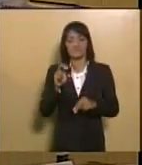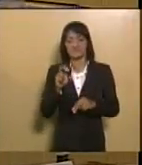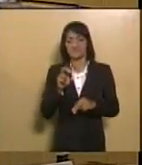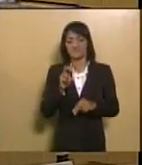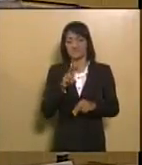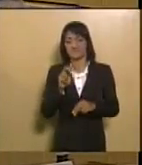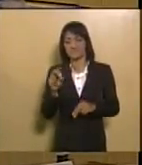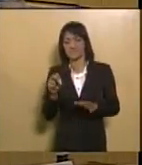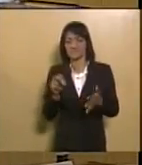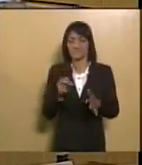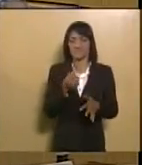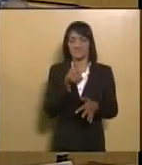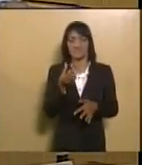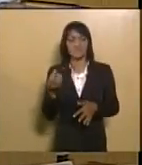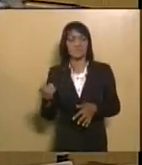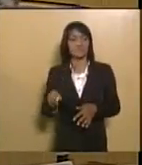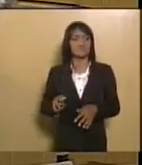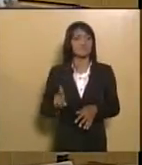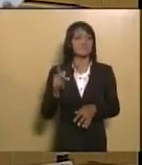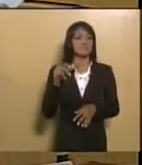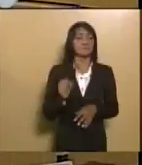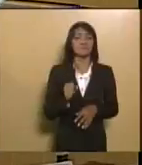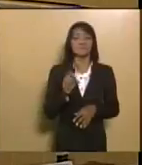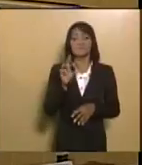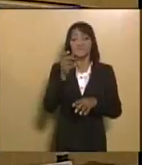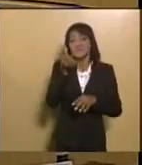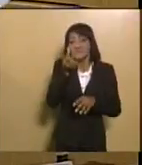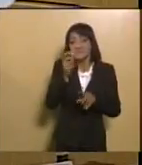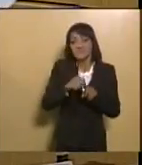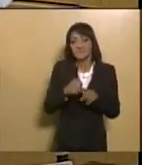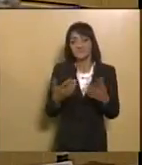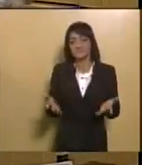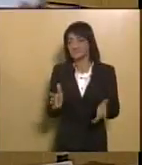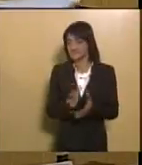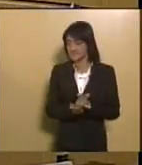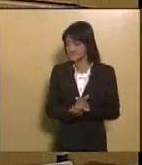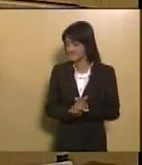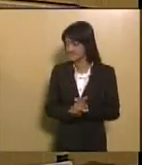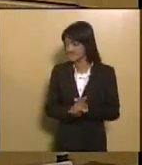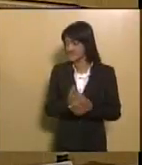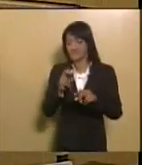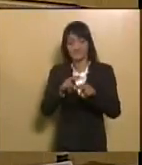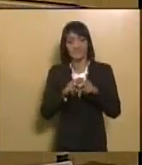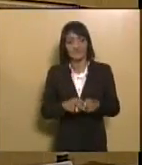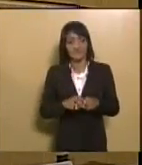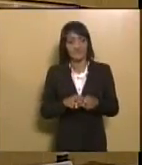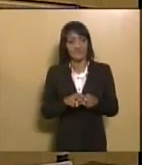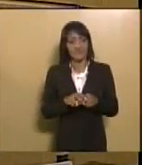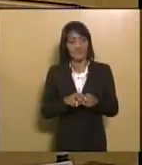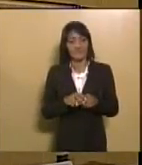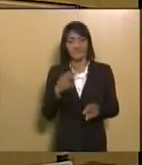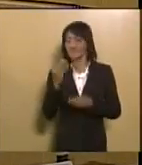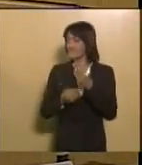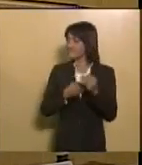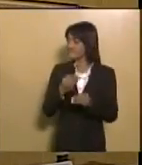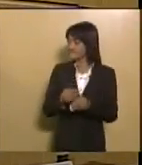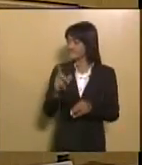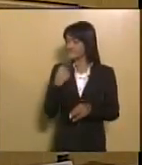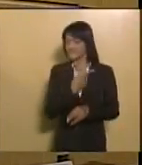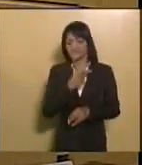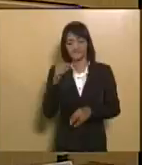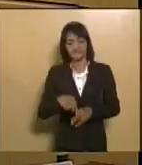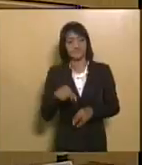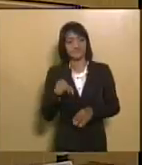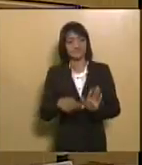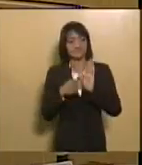milhões, em 6 meses. Isso tipo de ação é que chama a nossa atenção e que nós trazemos para essa casa